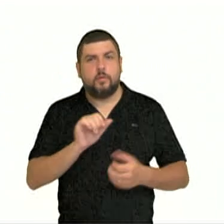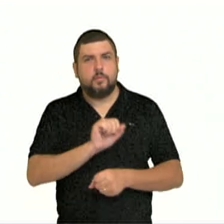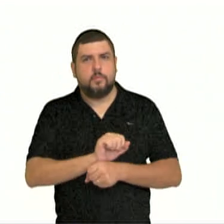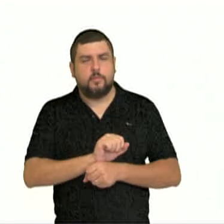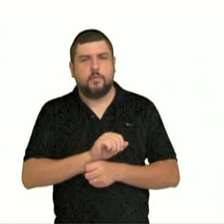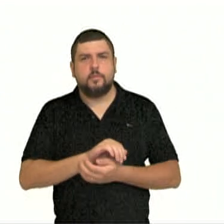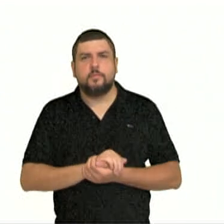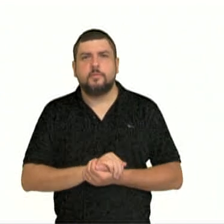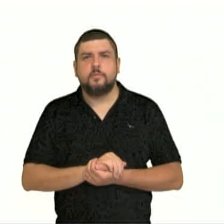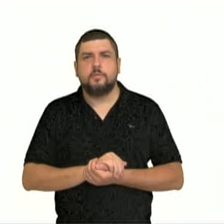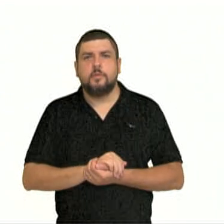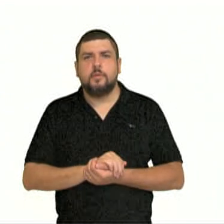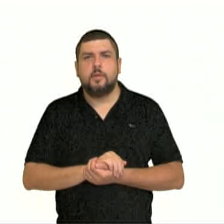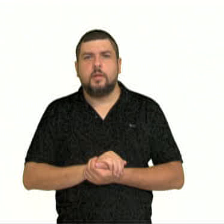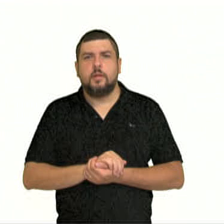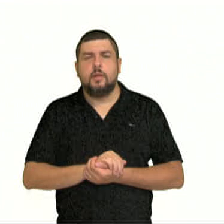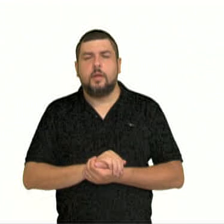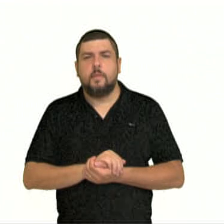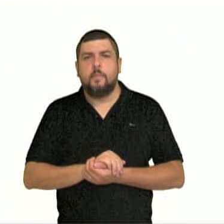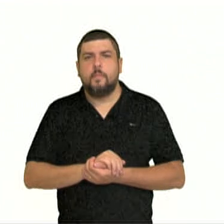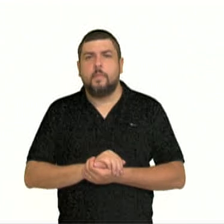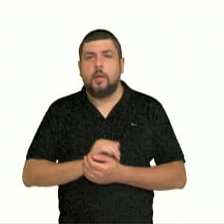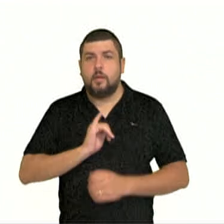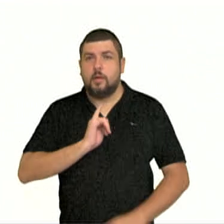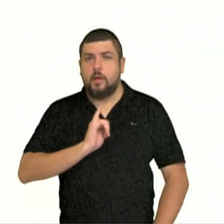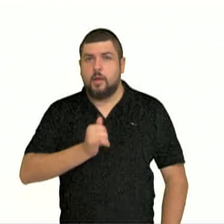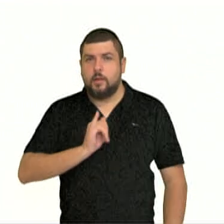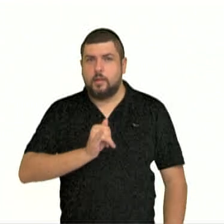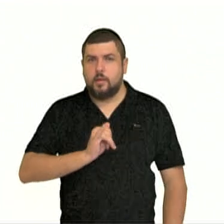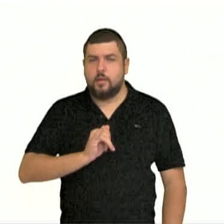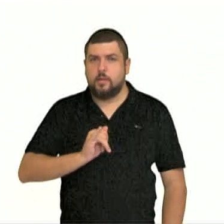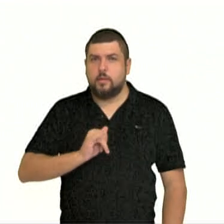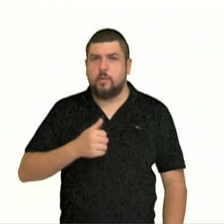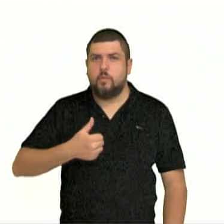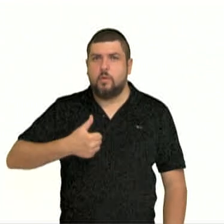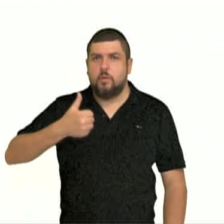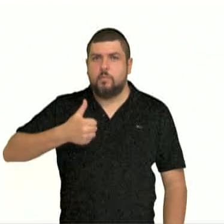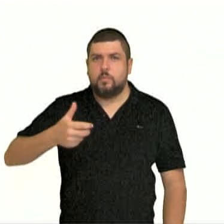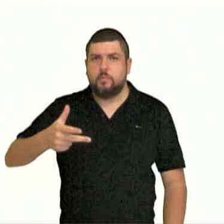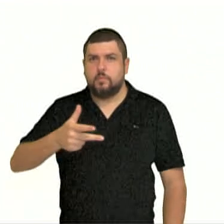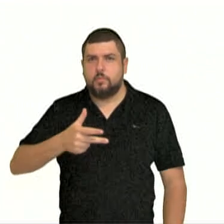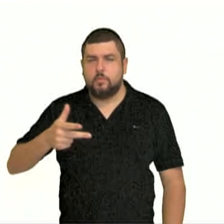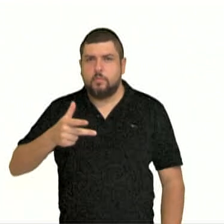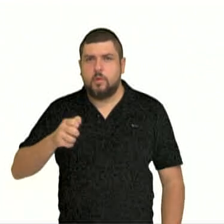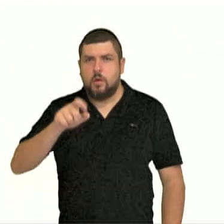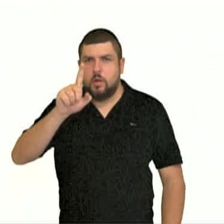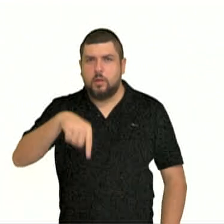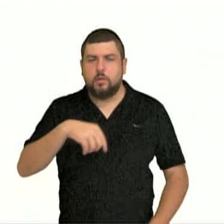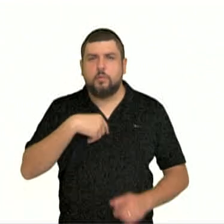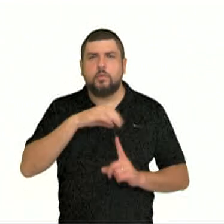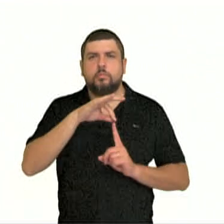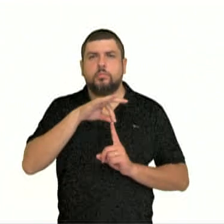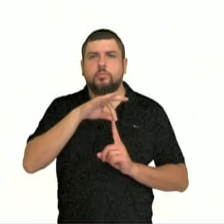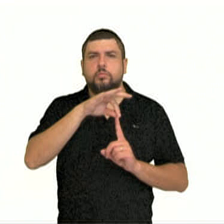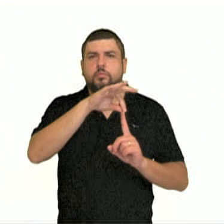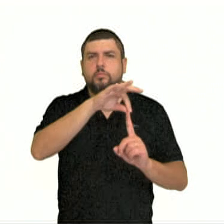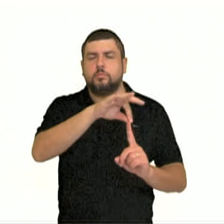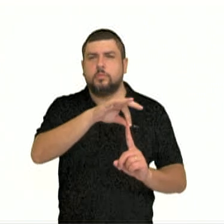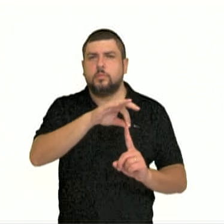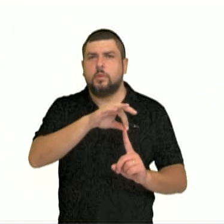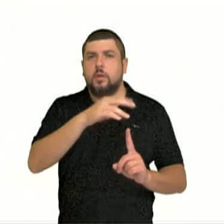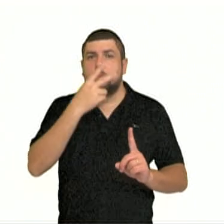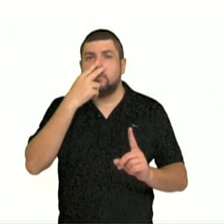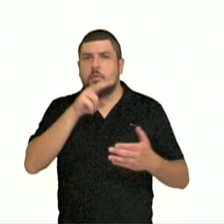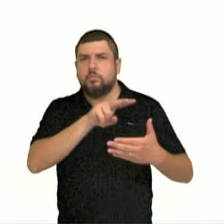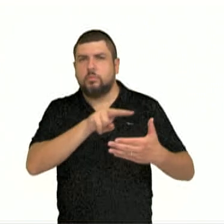A narração em primeira pessoa nos aproxima mais dos sentimentos do protagonista, o que neste caso é um pouco